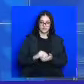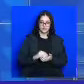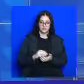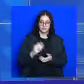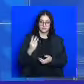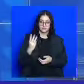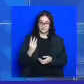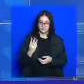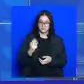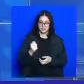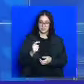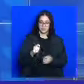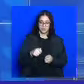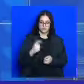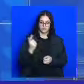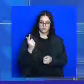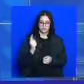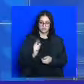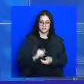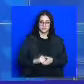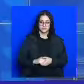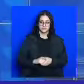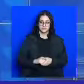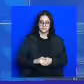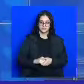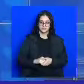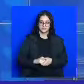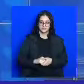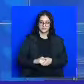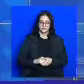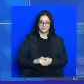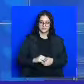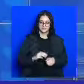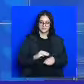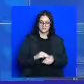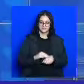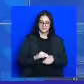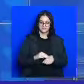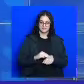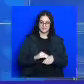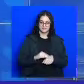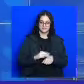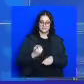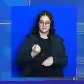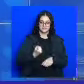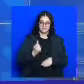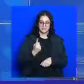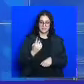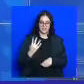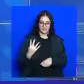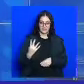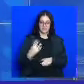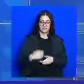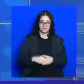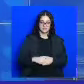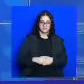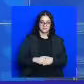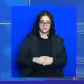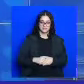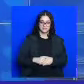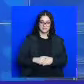três. Você ainda tem chances. Bola marrom, número 14.